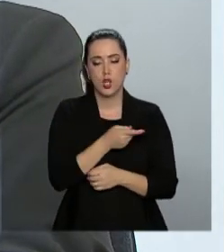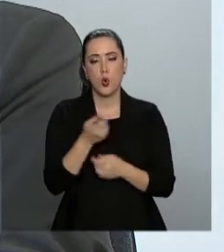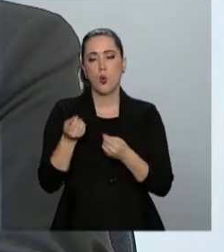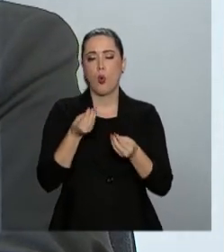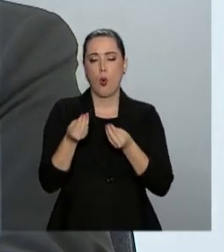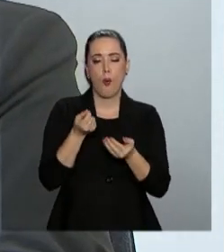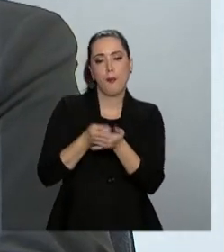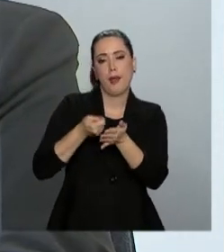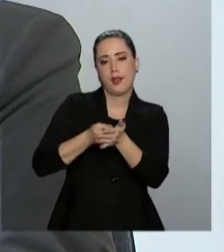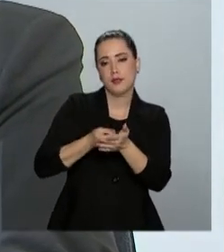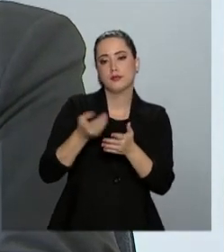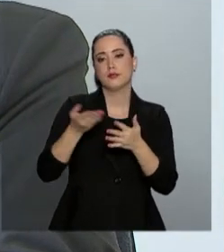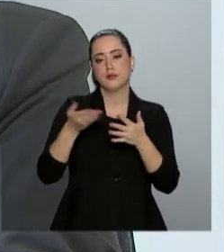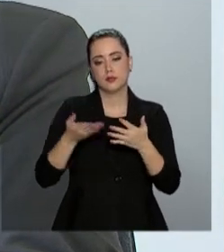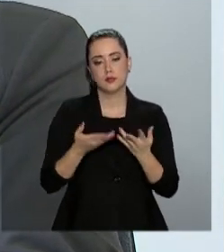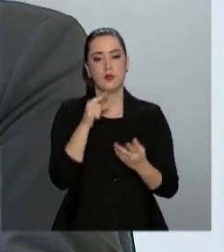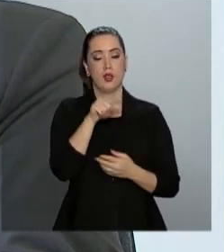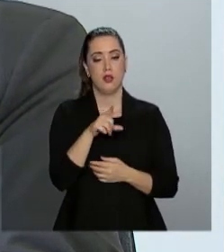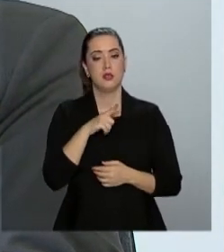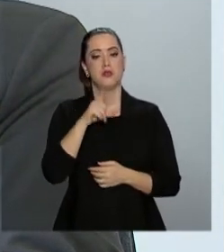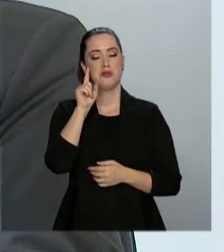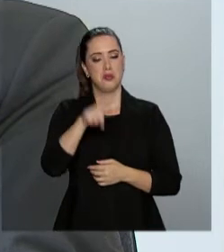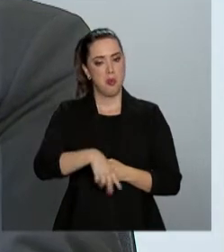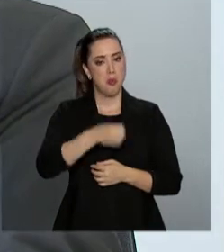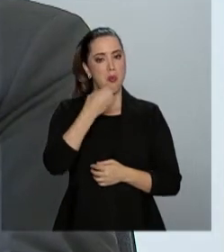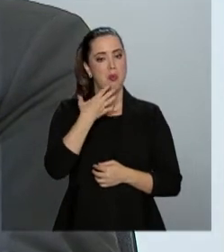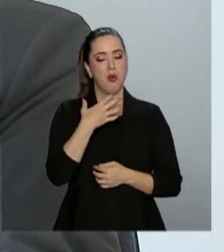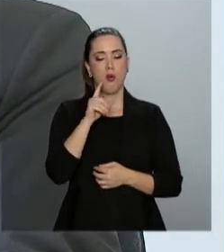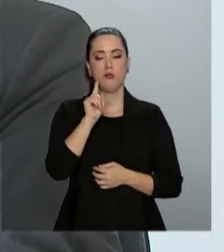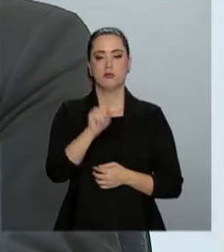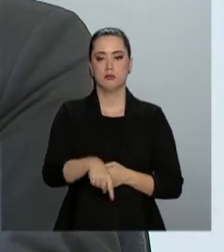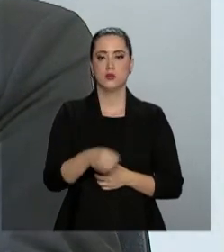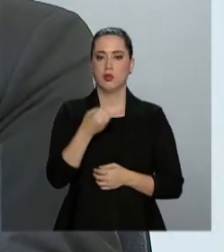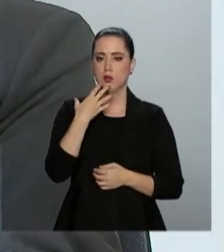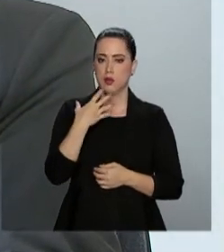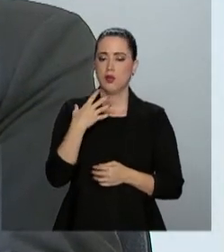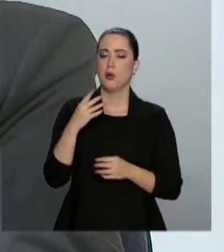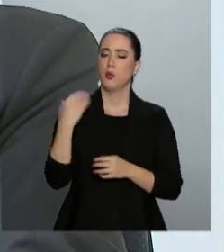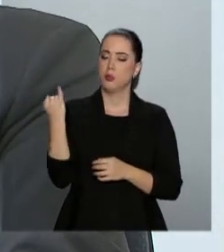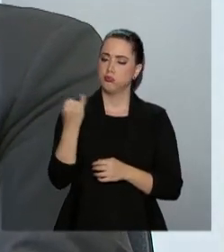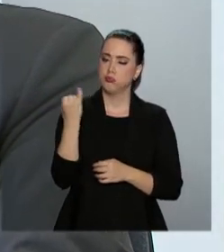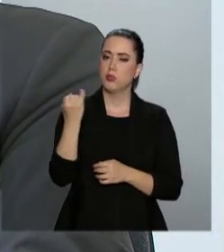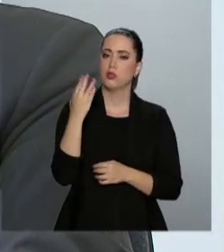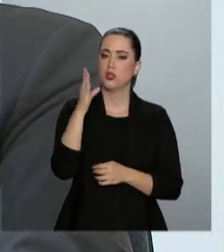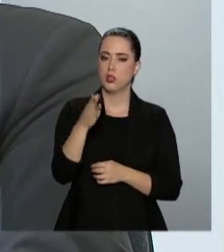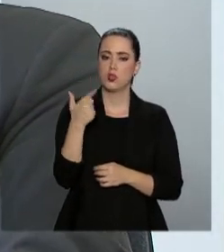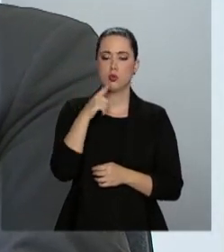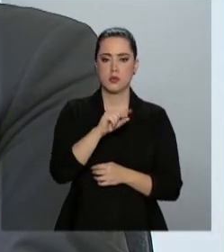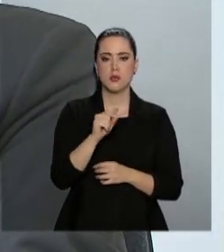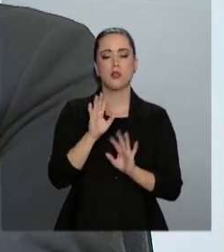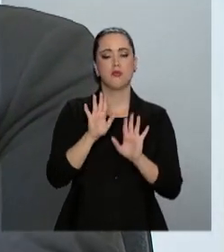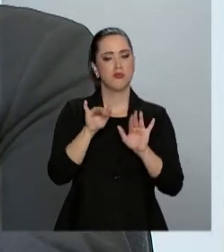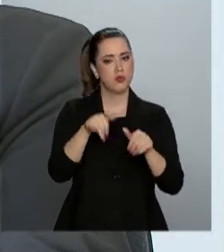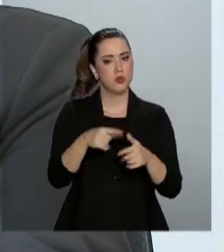e aí essa plataforma ela tem tido uma taxa muito boa de sucesso, né?